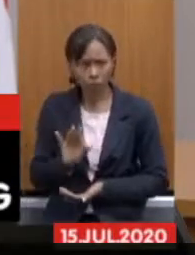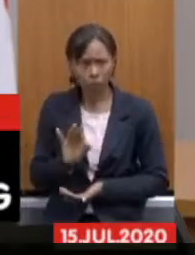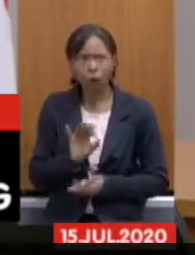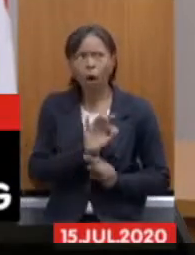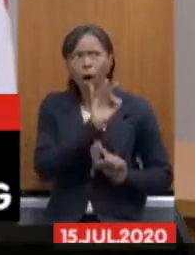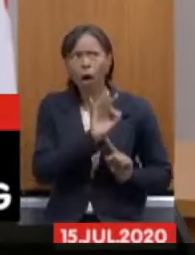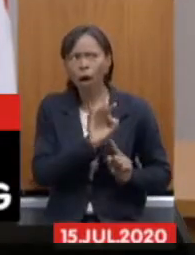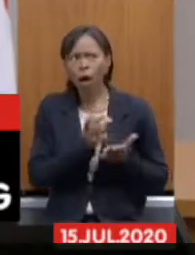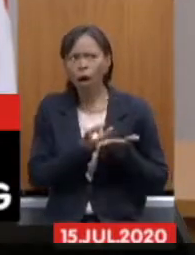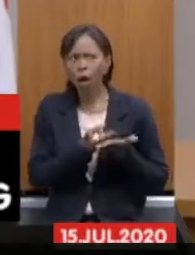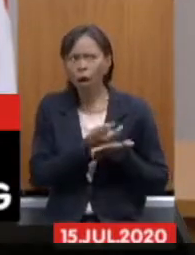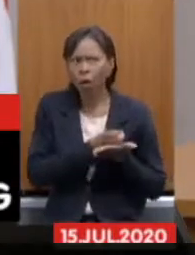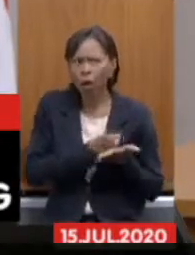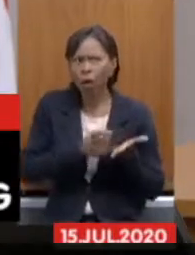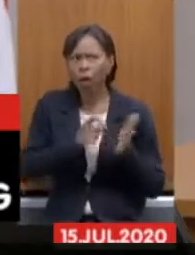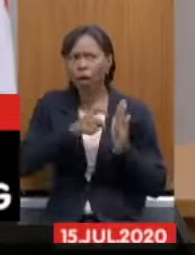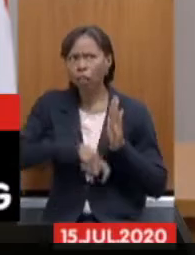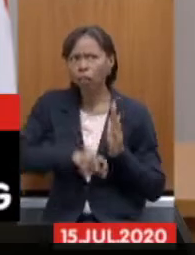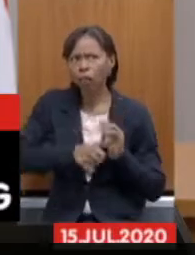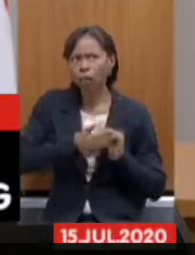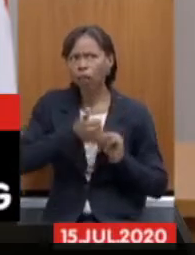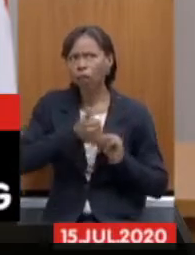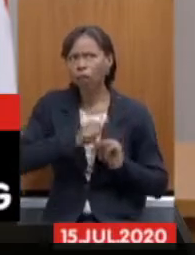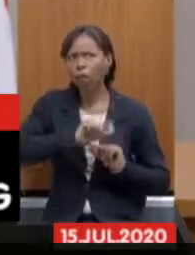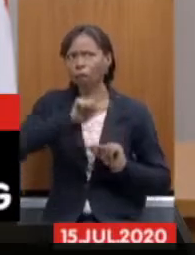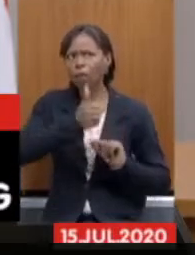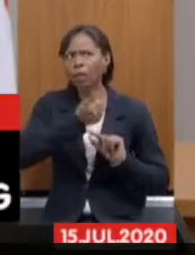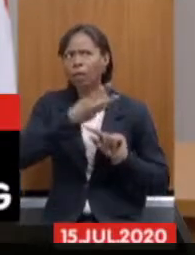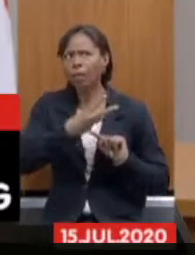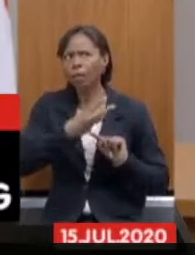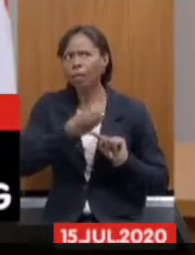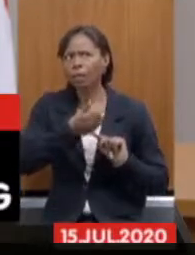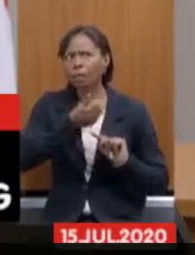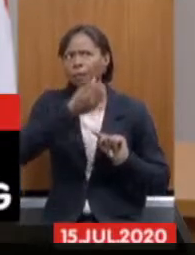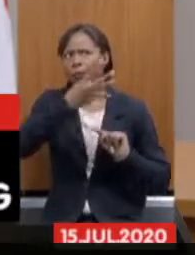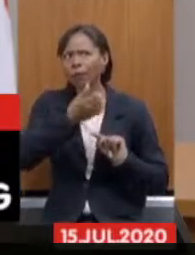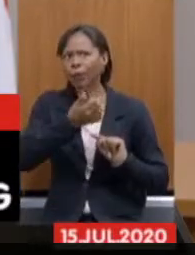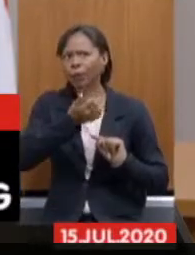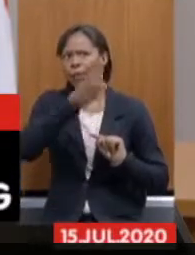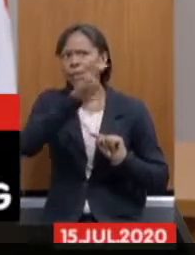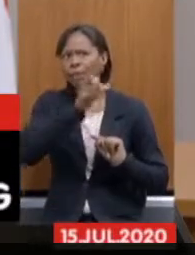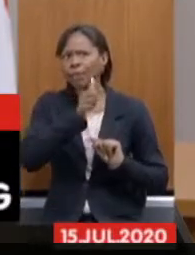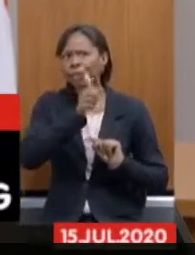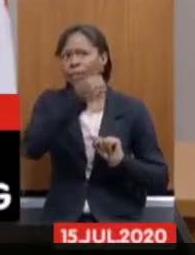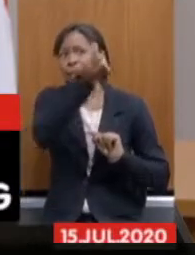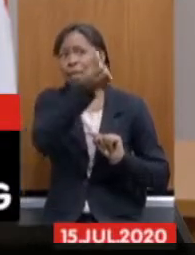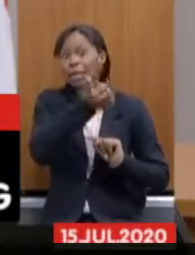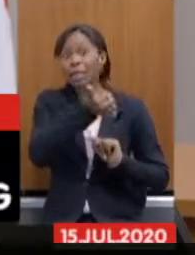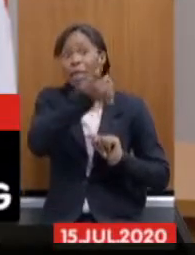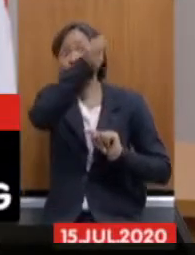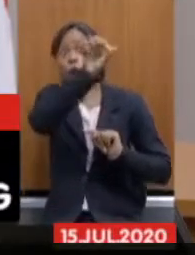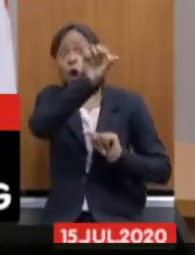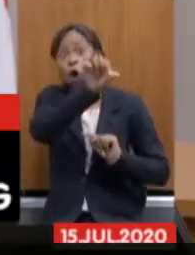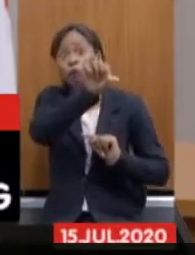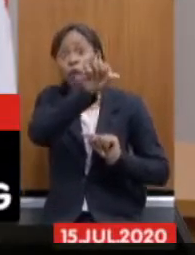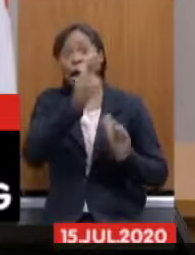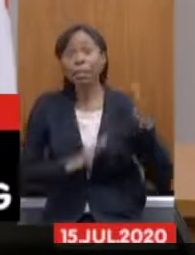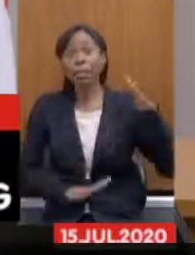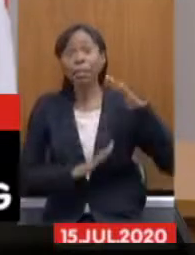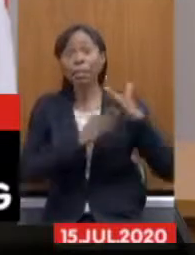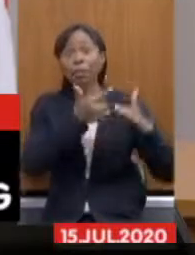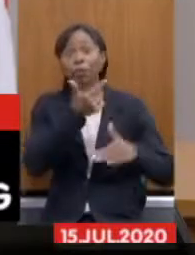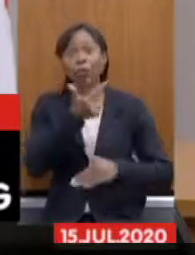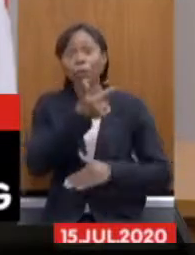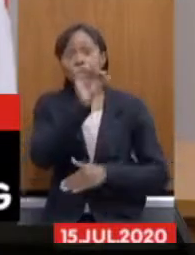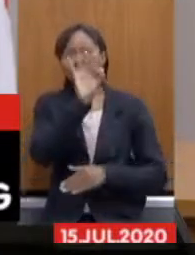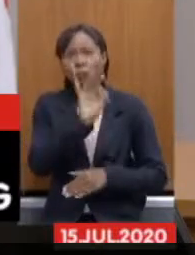alíquotas vão para 13 14 15 16 19 e até 22 por